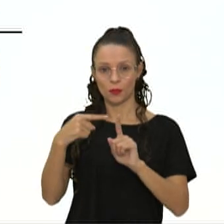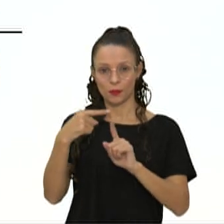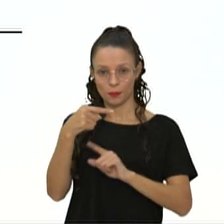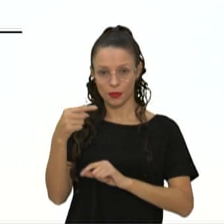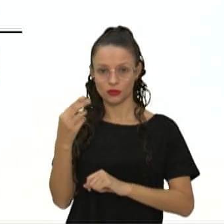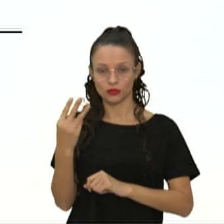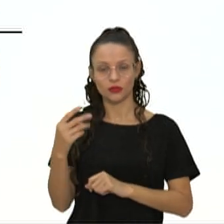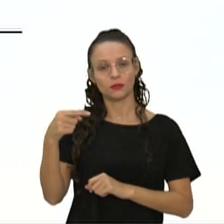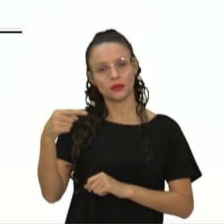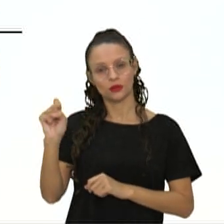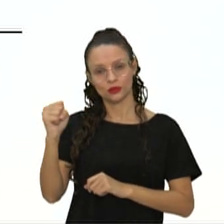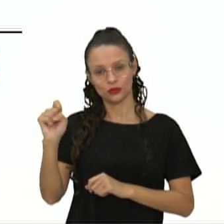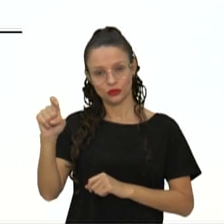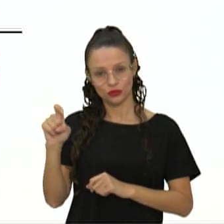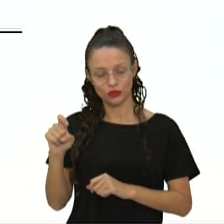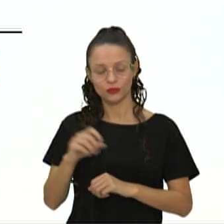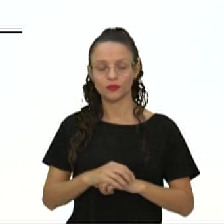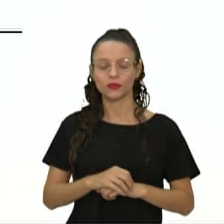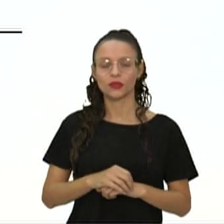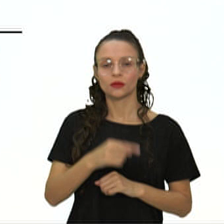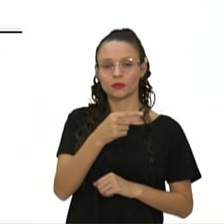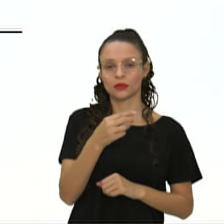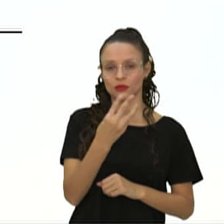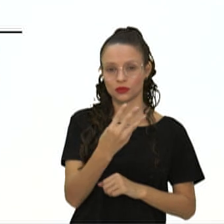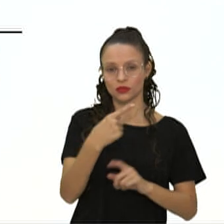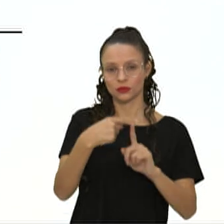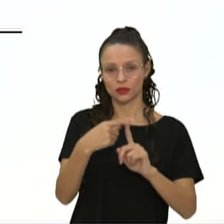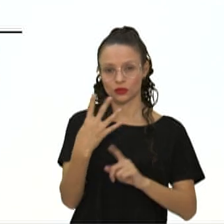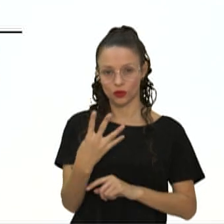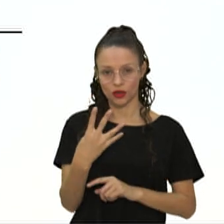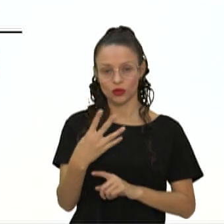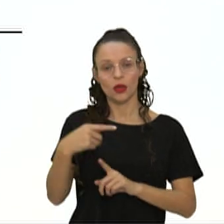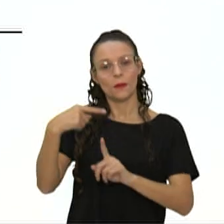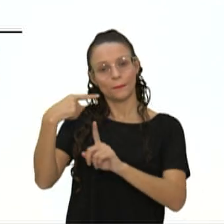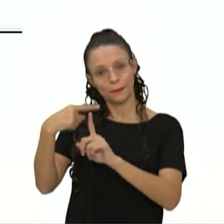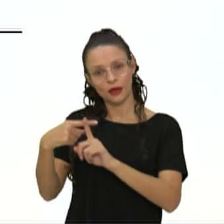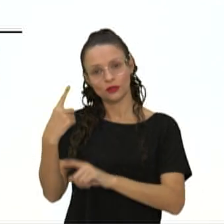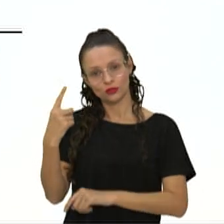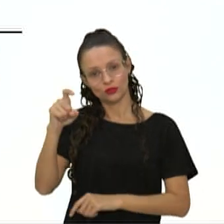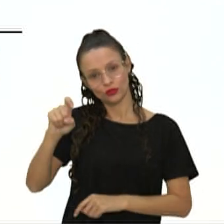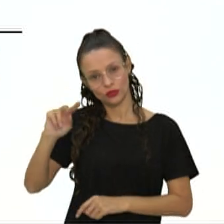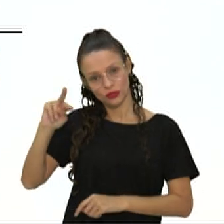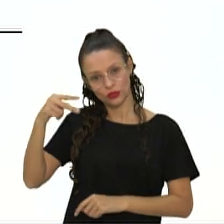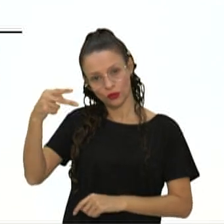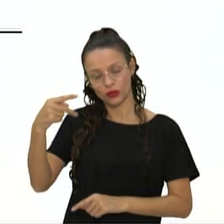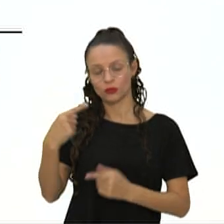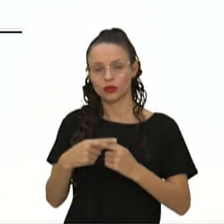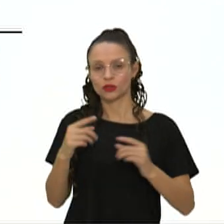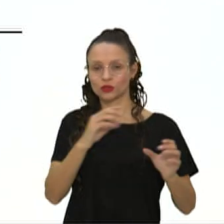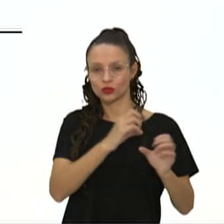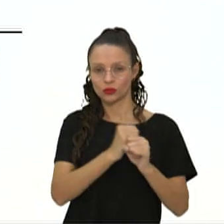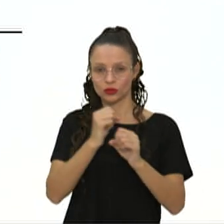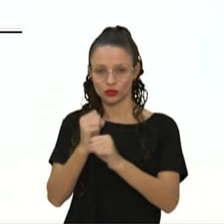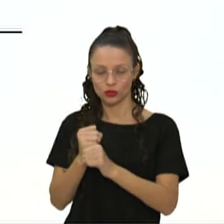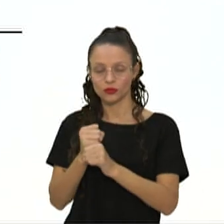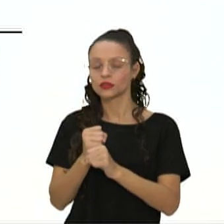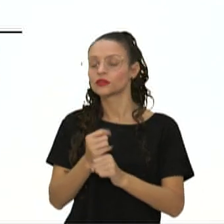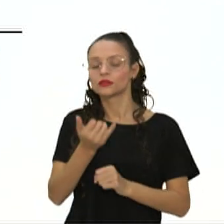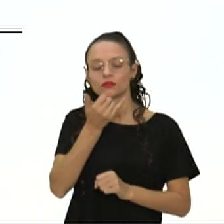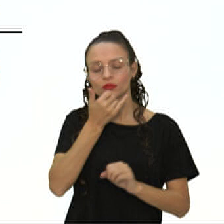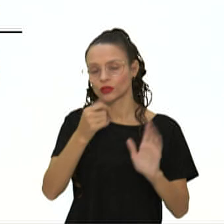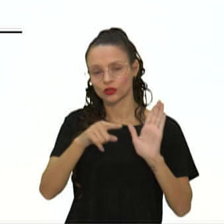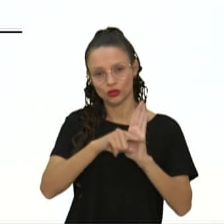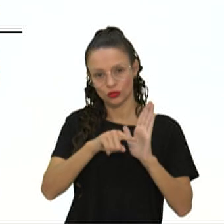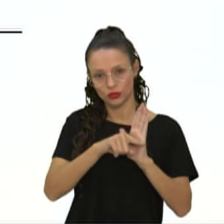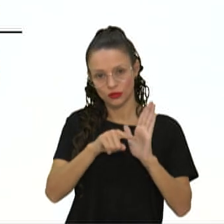8x. Menos 3 mais 4 vai dar mais 1x ao quadrado, porque soma os dois valores. Aliás, subtrai os dois